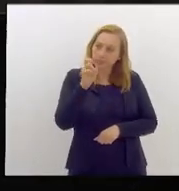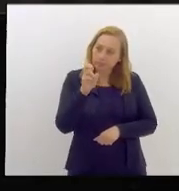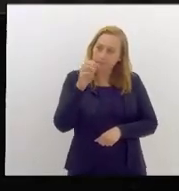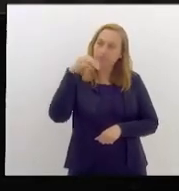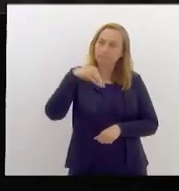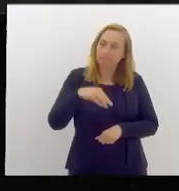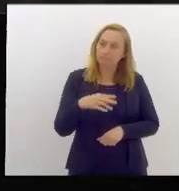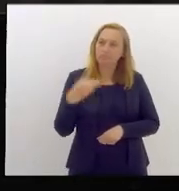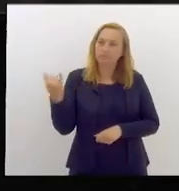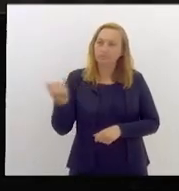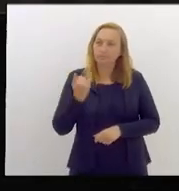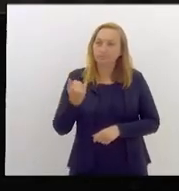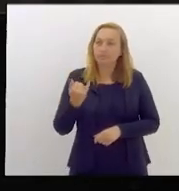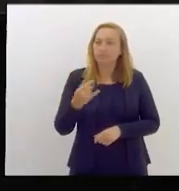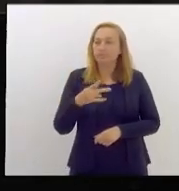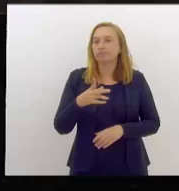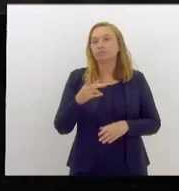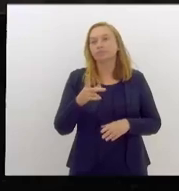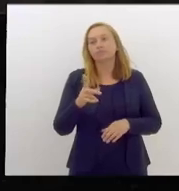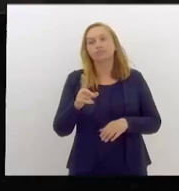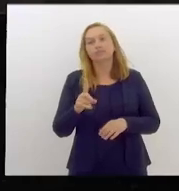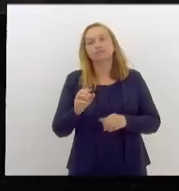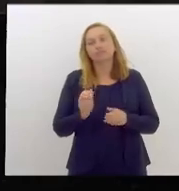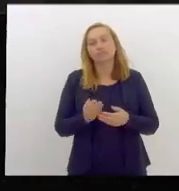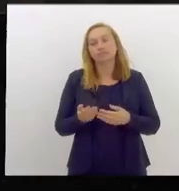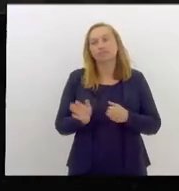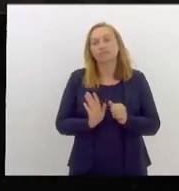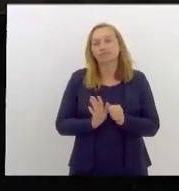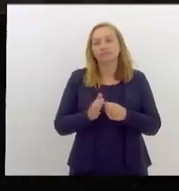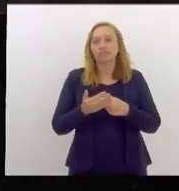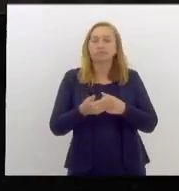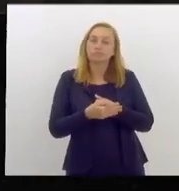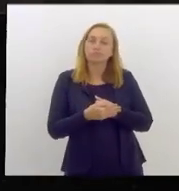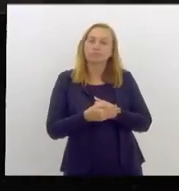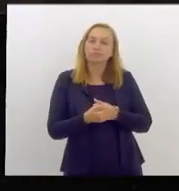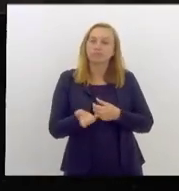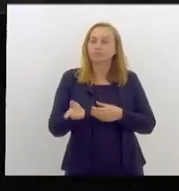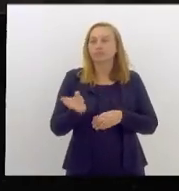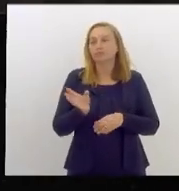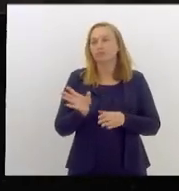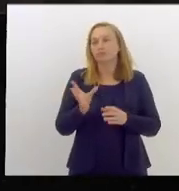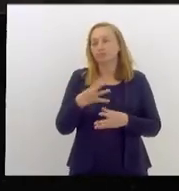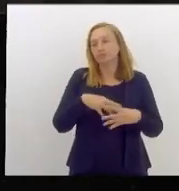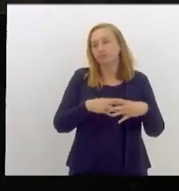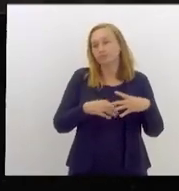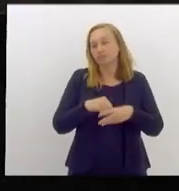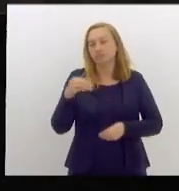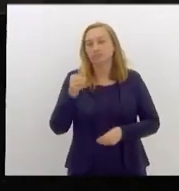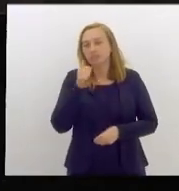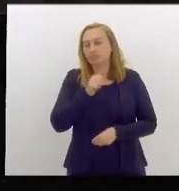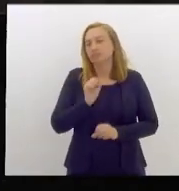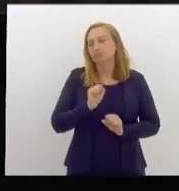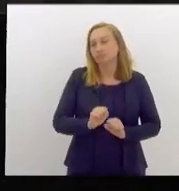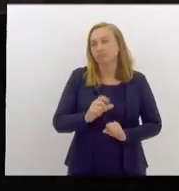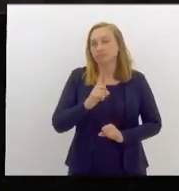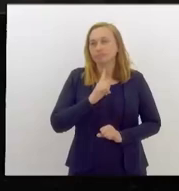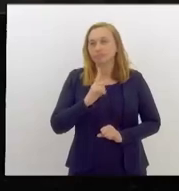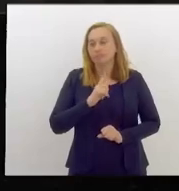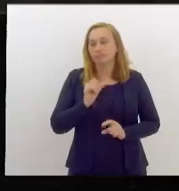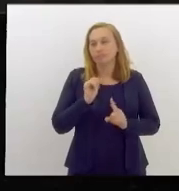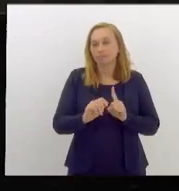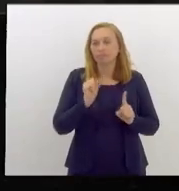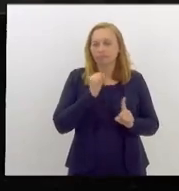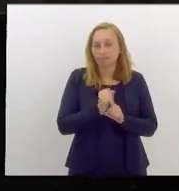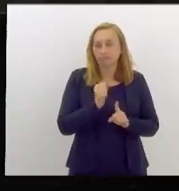alertava que por trás de um desaparecimento de mulher poderia ter também uma questão de um